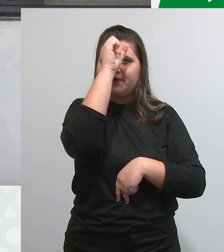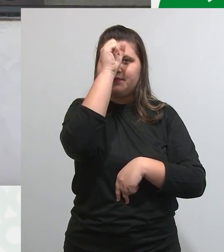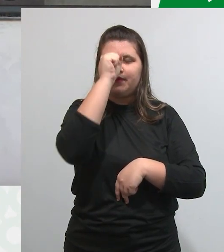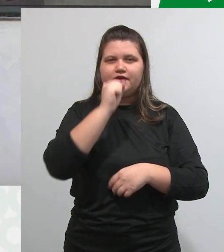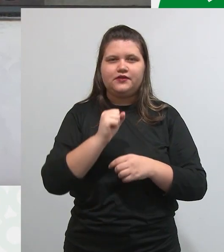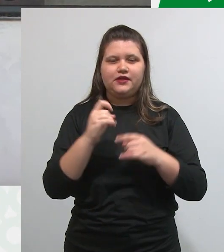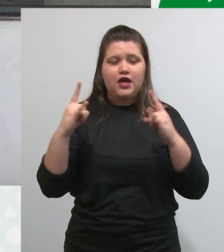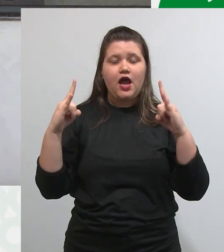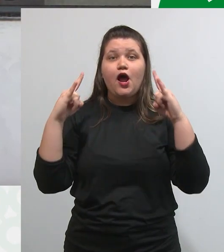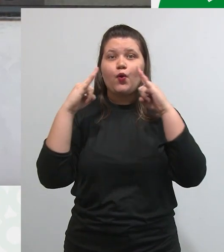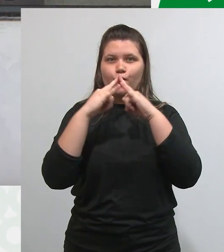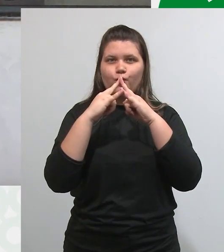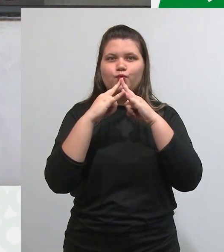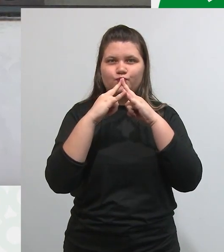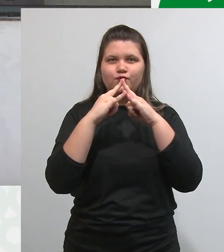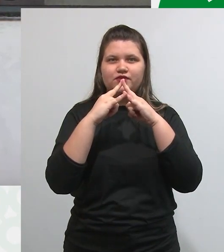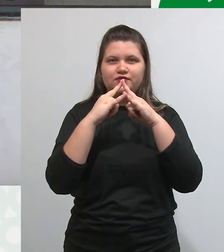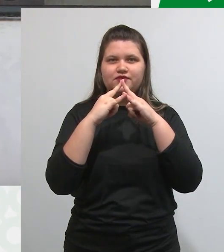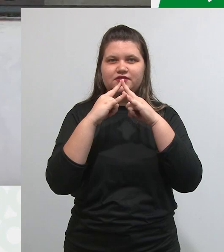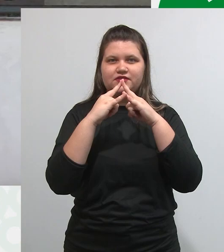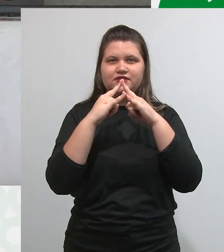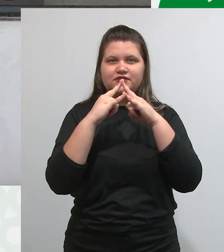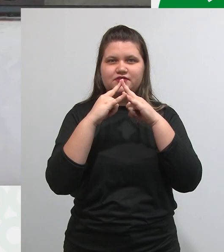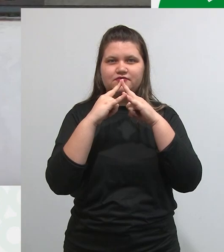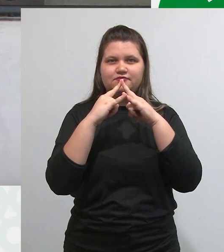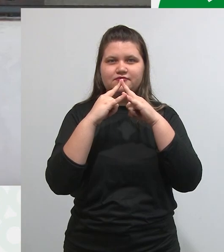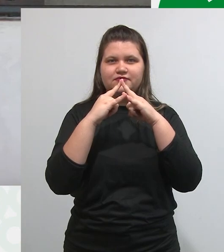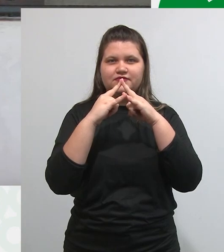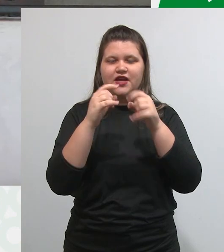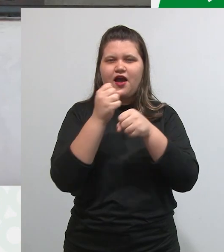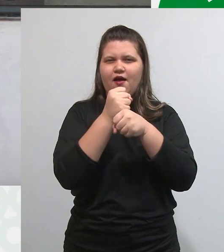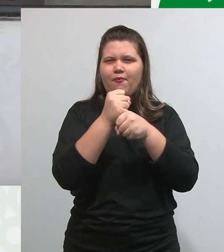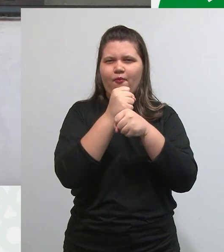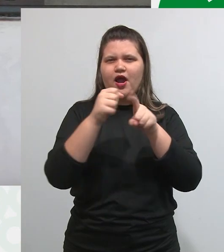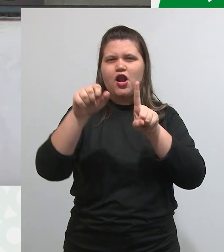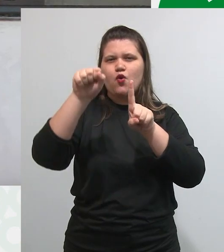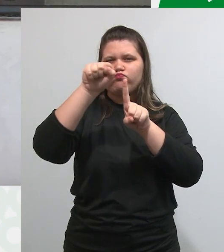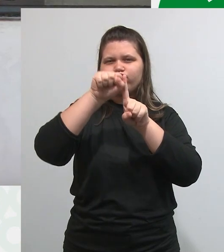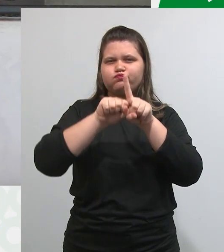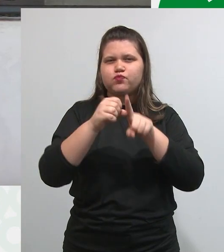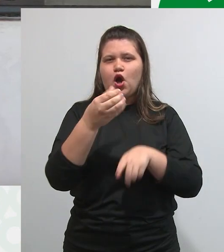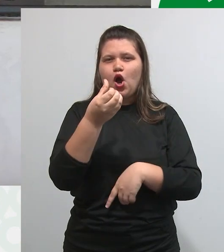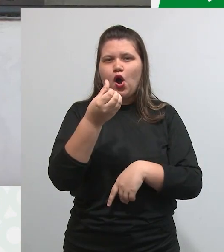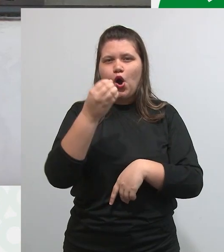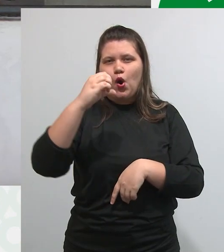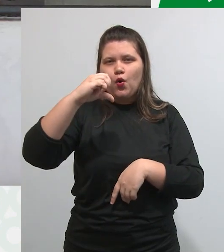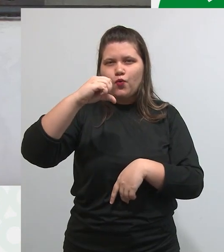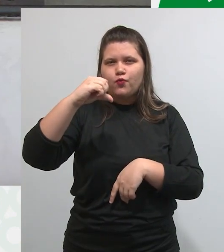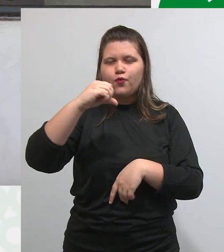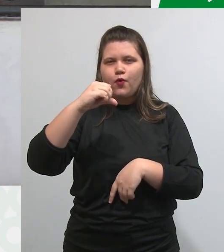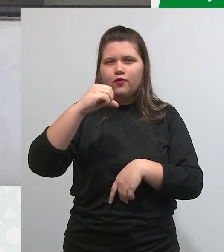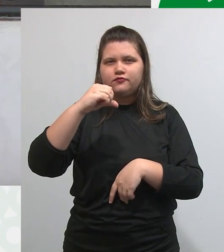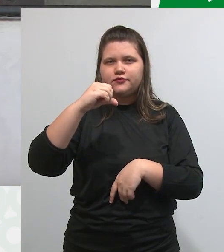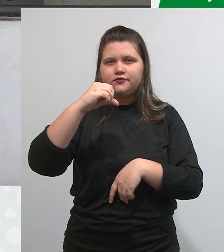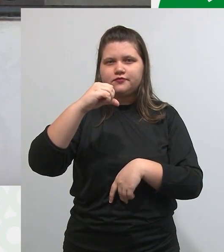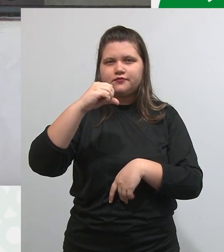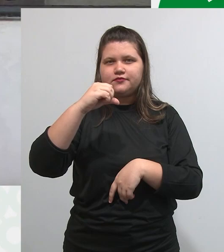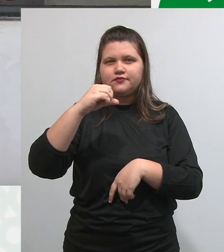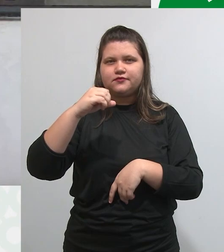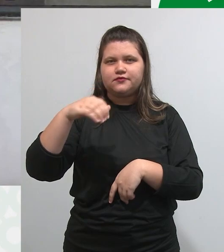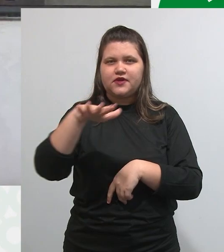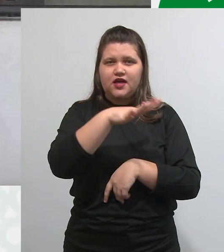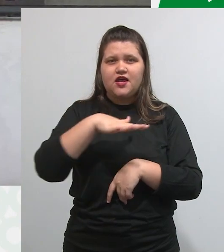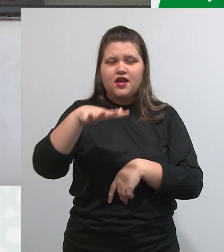no INES, me especializei, fiquei lá 9 meses fazendo especialização na área da surdez, e aí trouxe a Libras